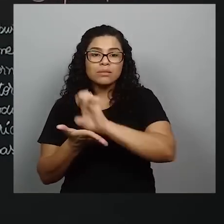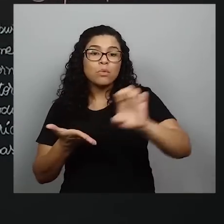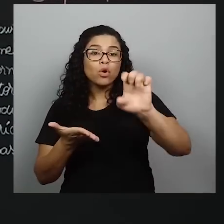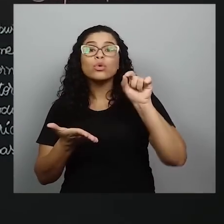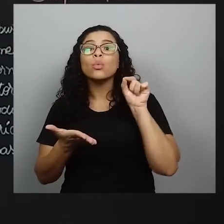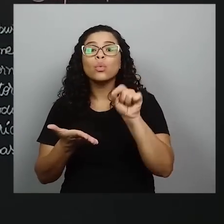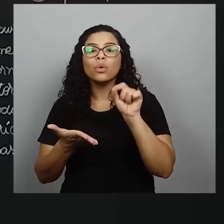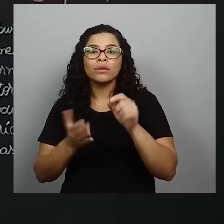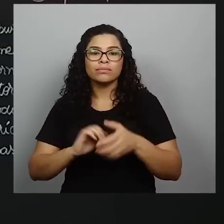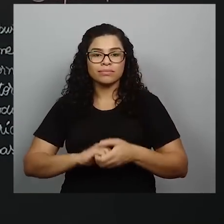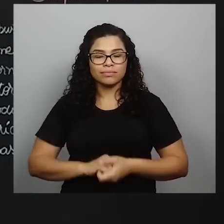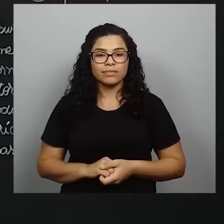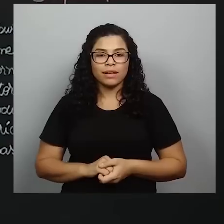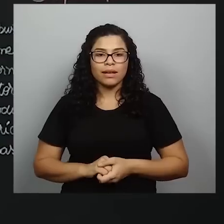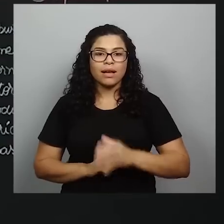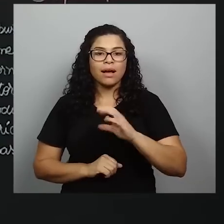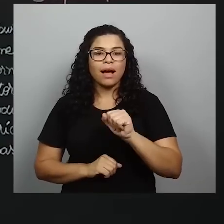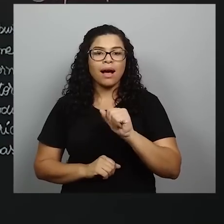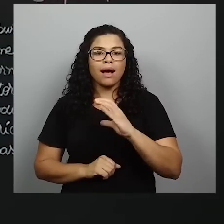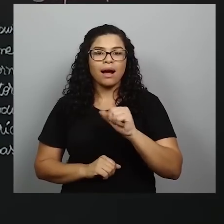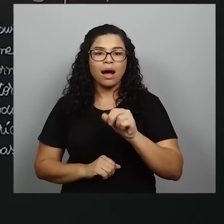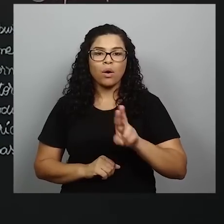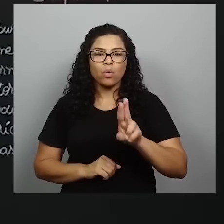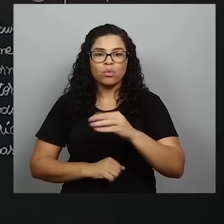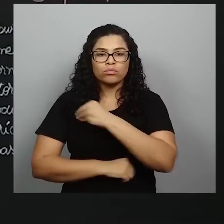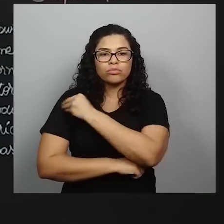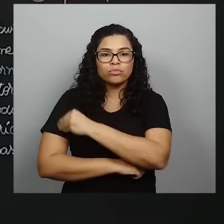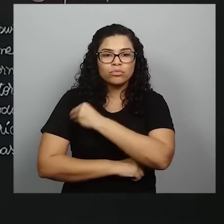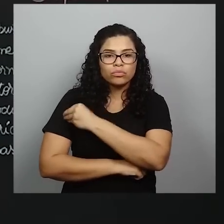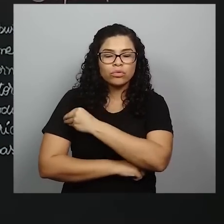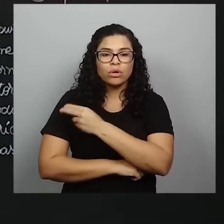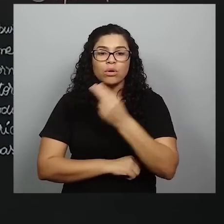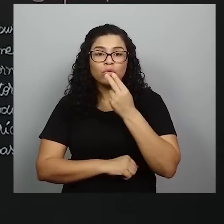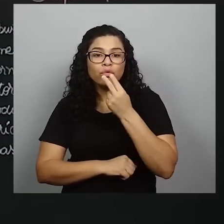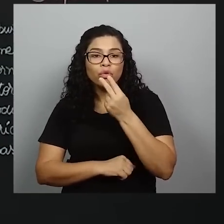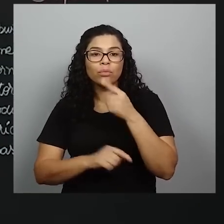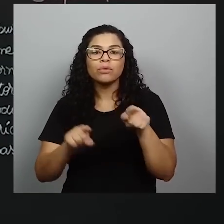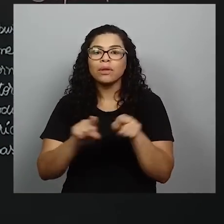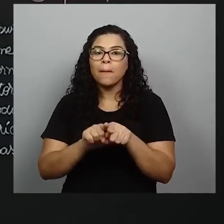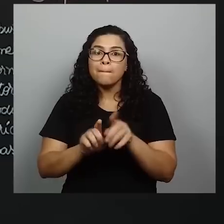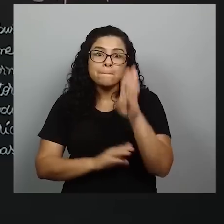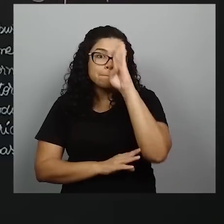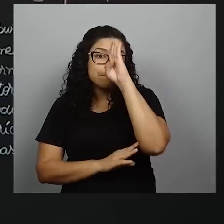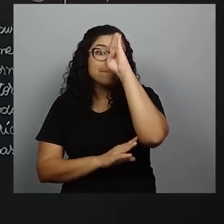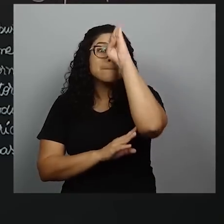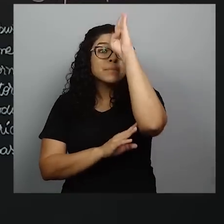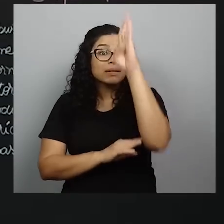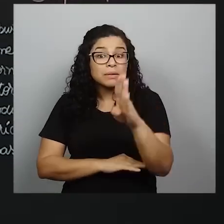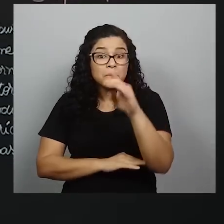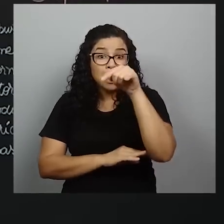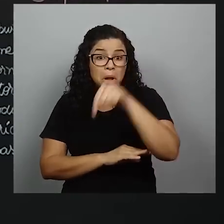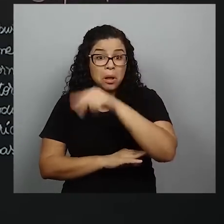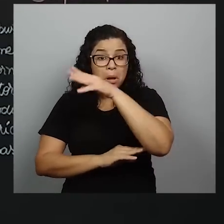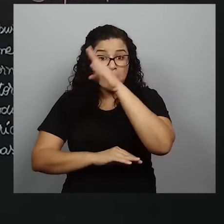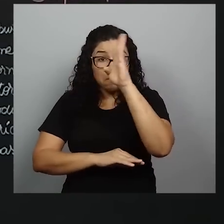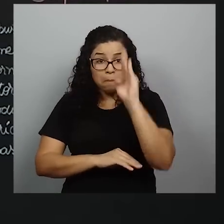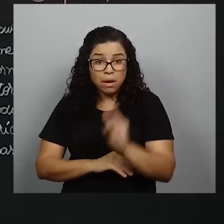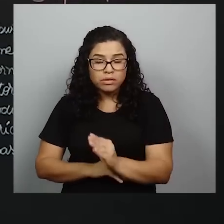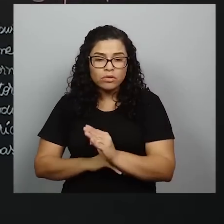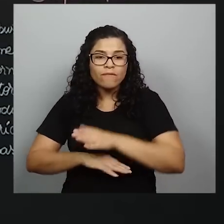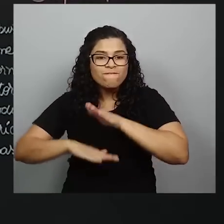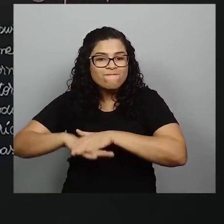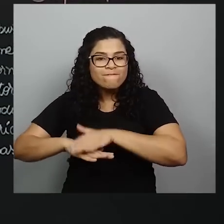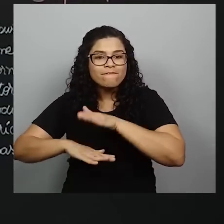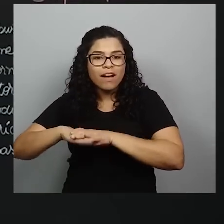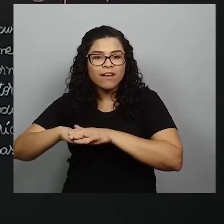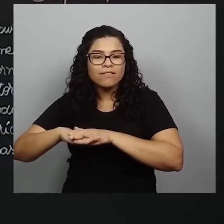gente exporta? Cacau, algodão e fumo. Somos principais produtores desses